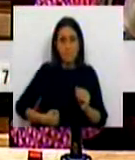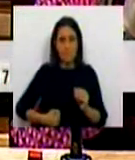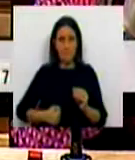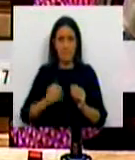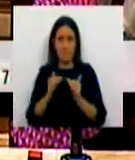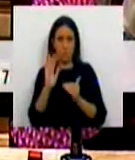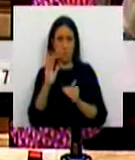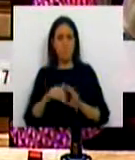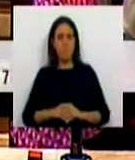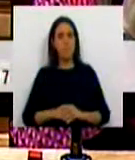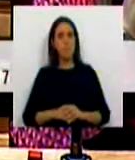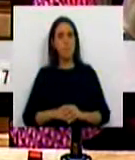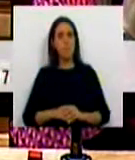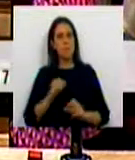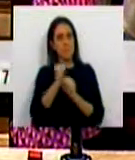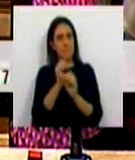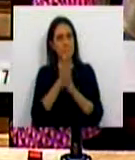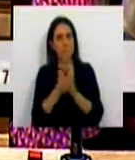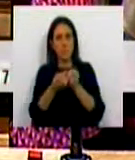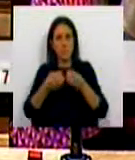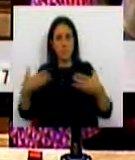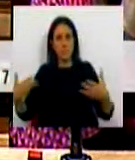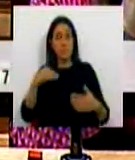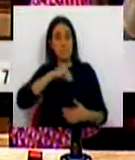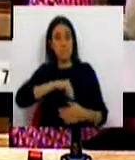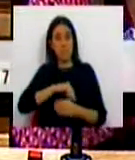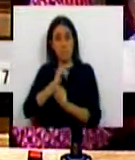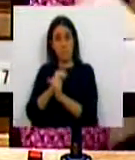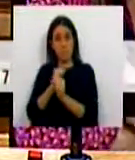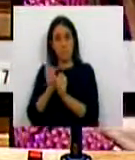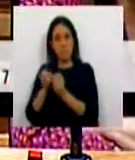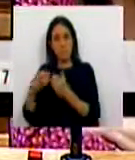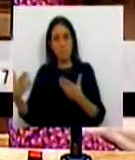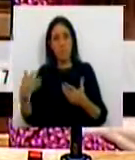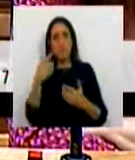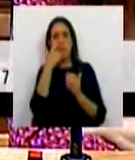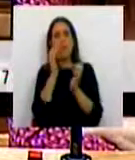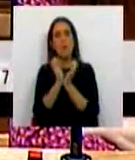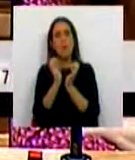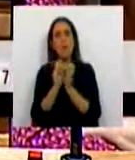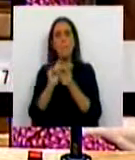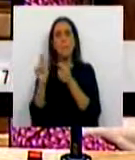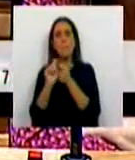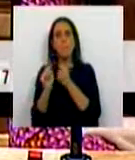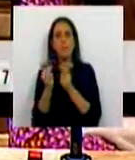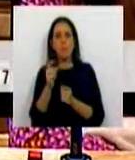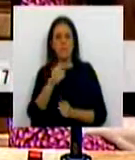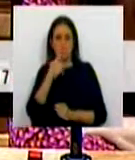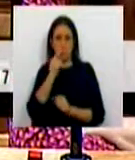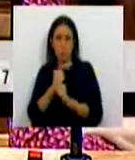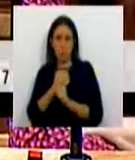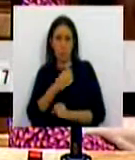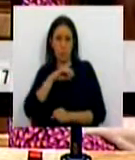também a crescer. O emprego assalariado, medido pelo número de trabalhadores com contribuições para a Segurança Social, cresce mais de